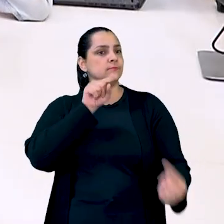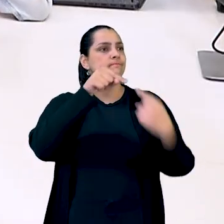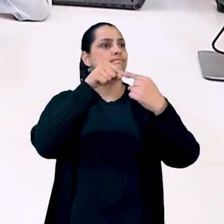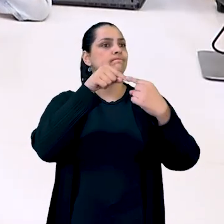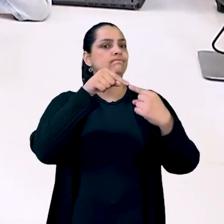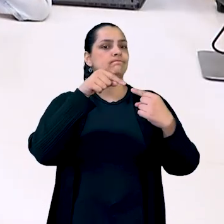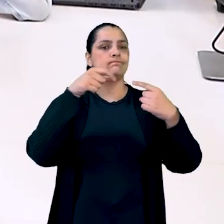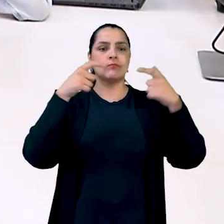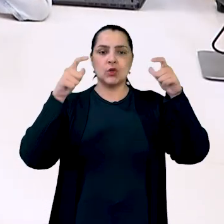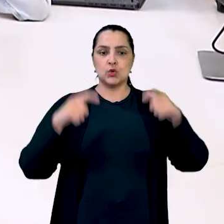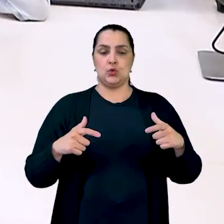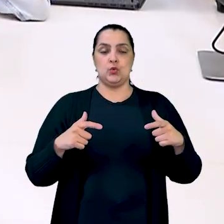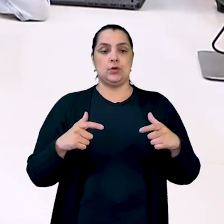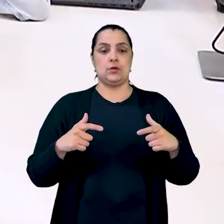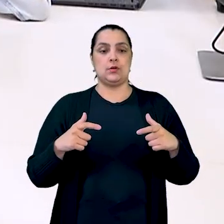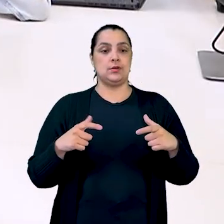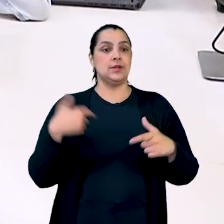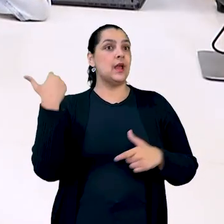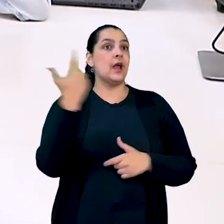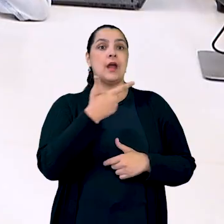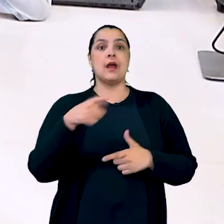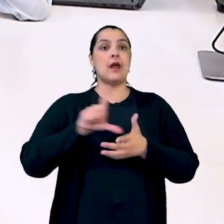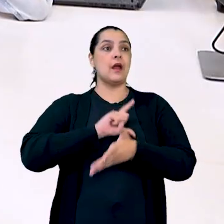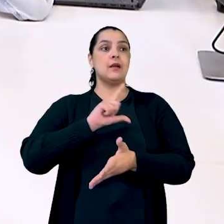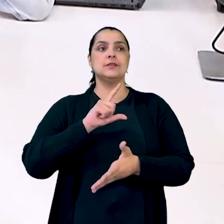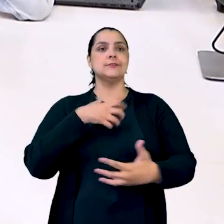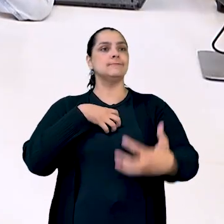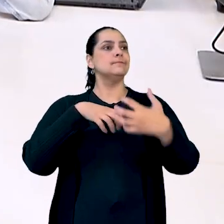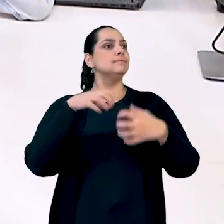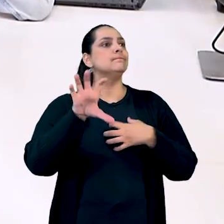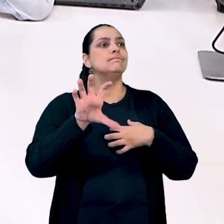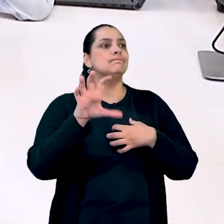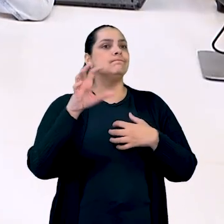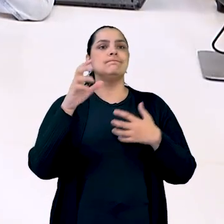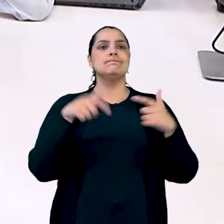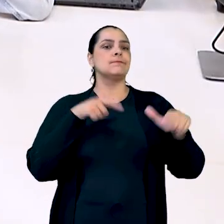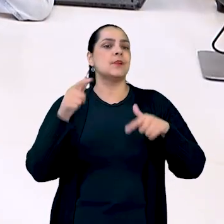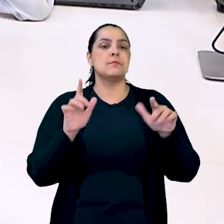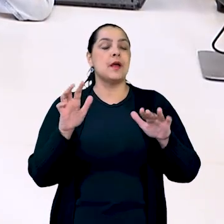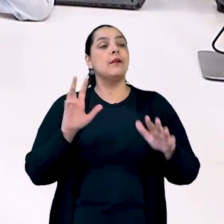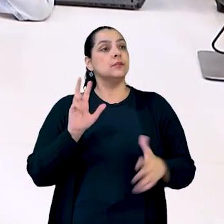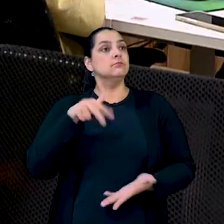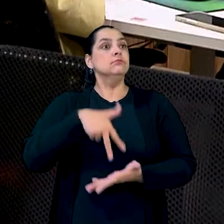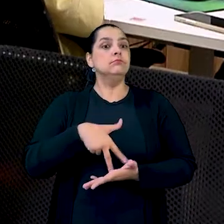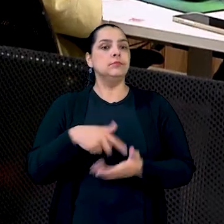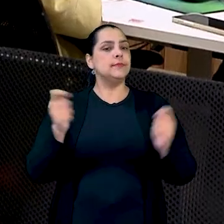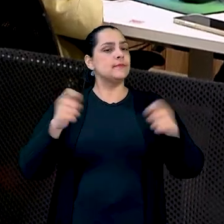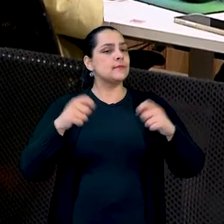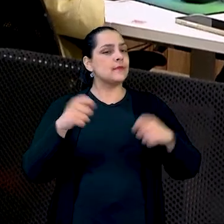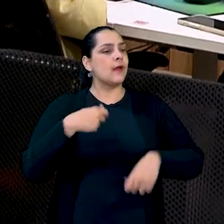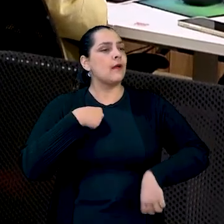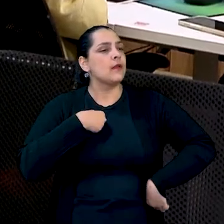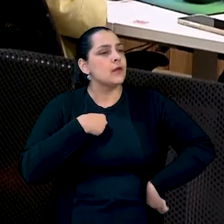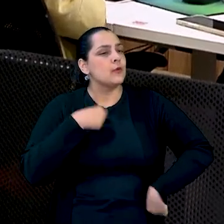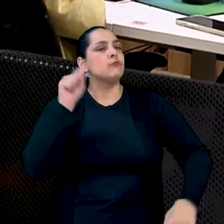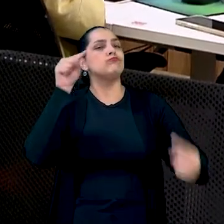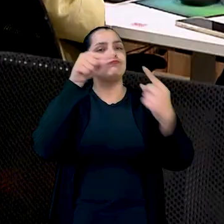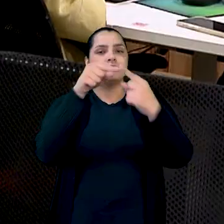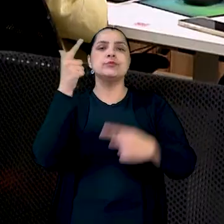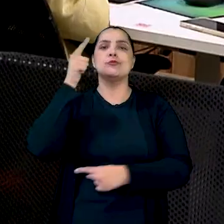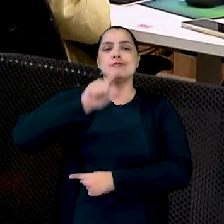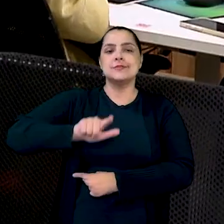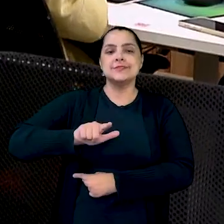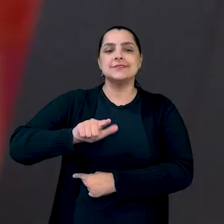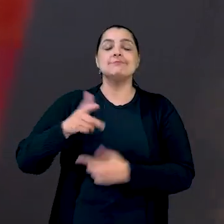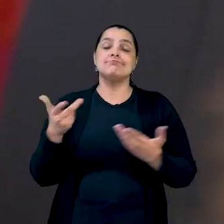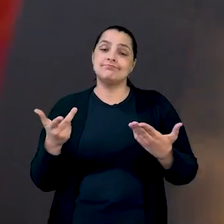identifica num lugar que você não se imaginava, você pensar, não, então talvez seja possível eu alcançar